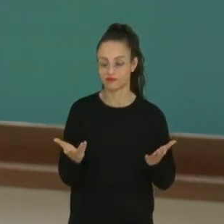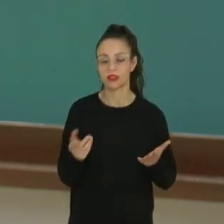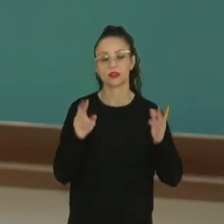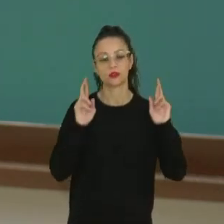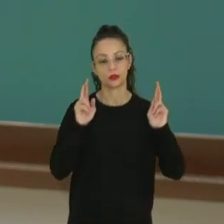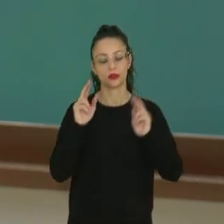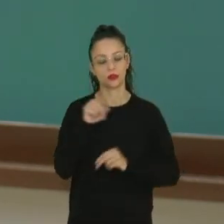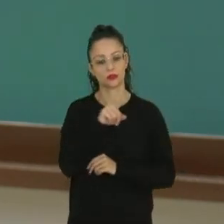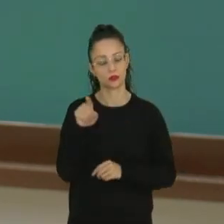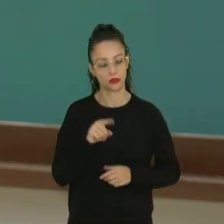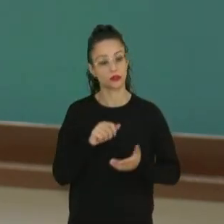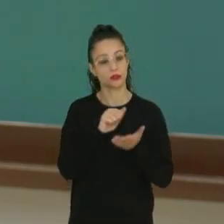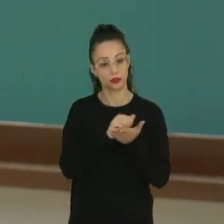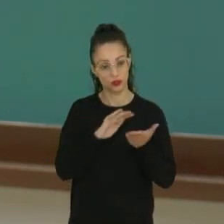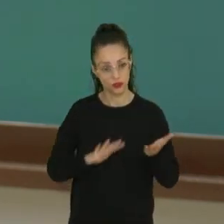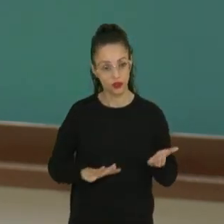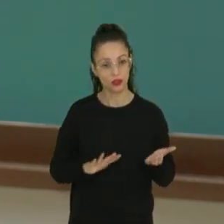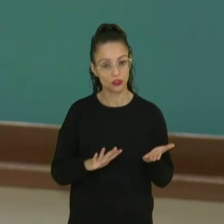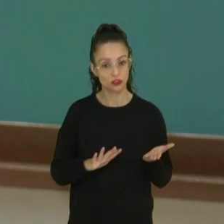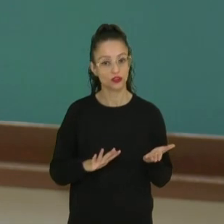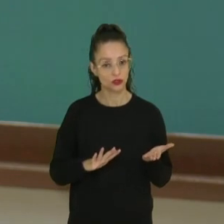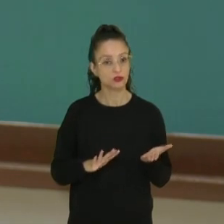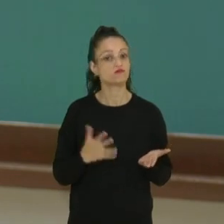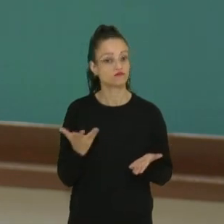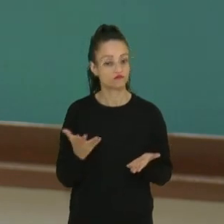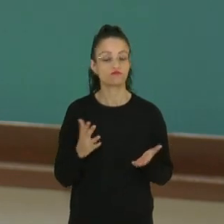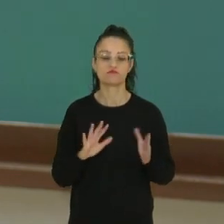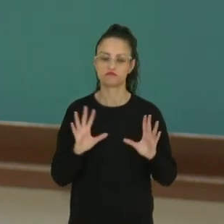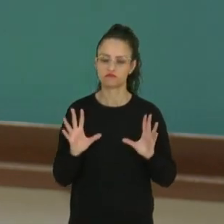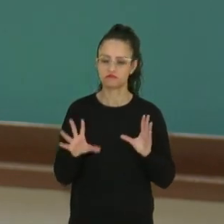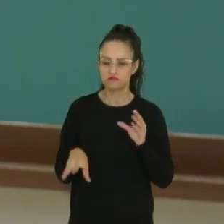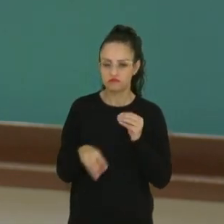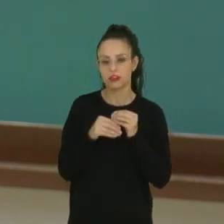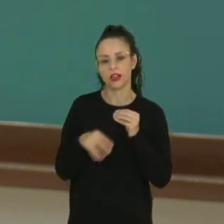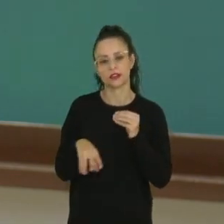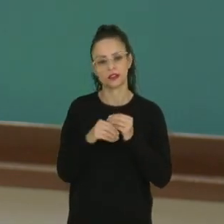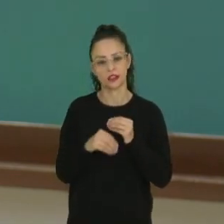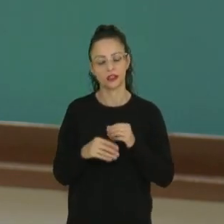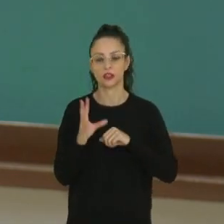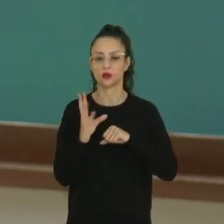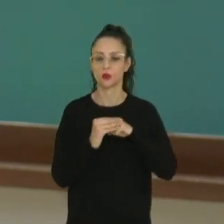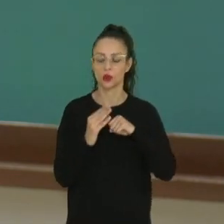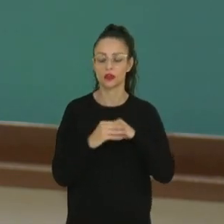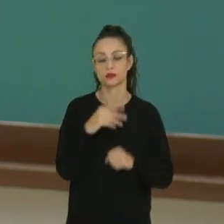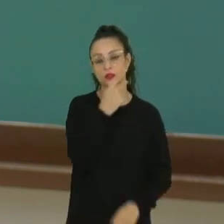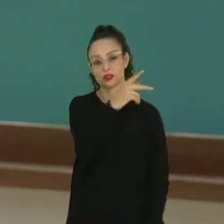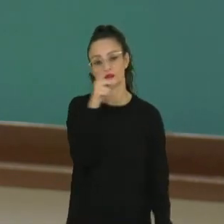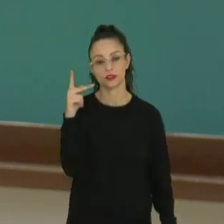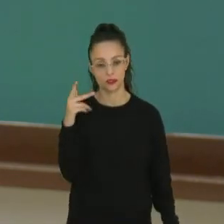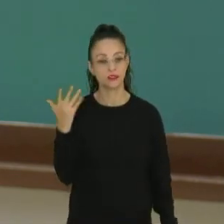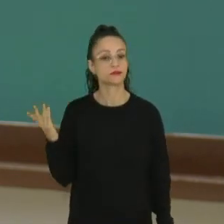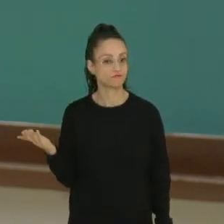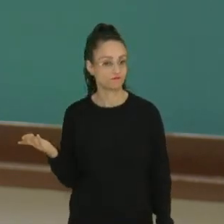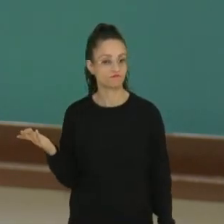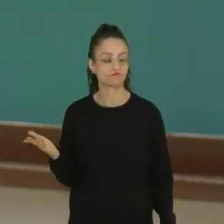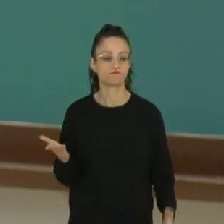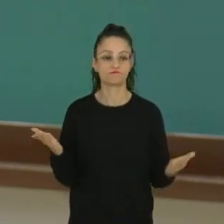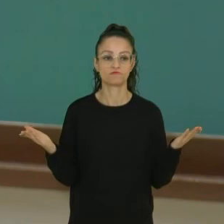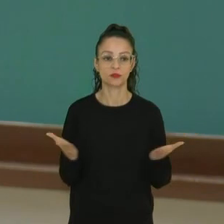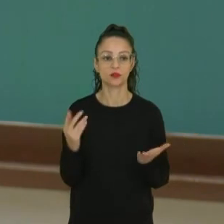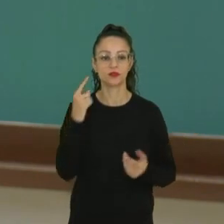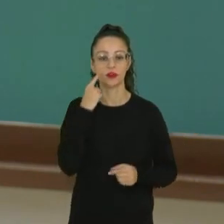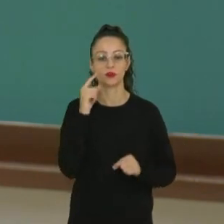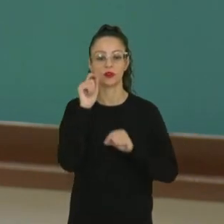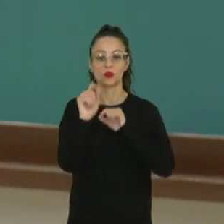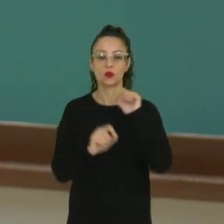uma atividade que tenha acrescentado muito no conhecimento de vocês, né? E vamos ver um